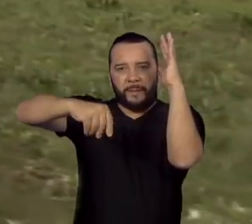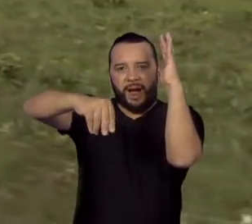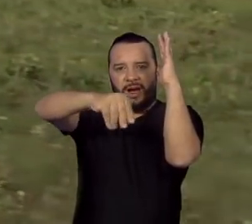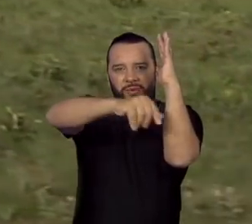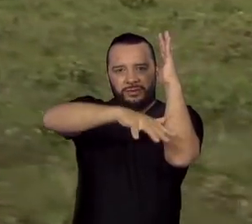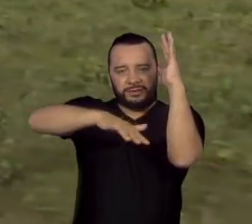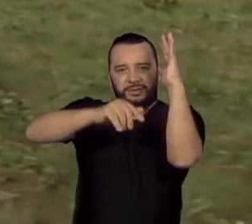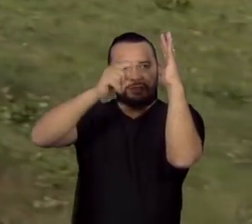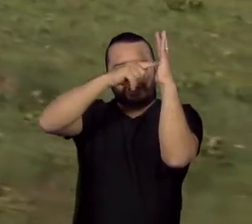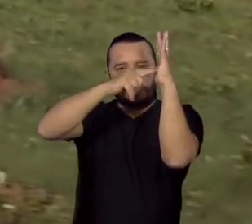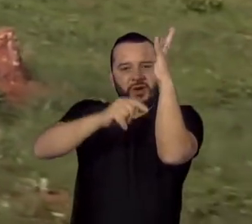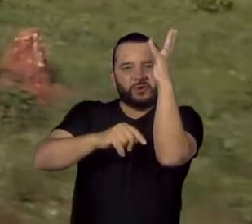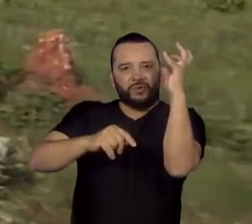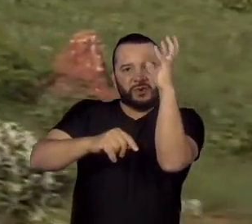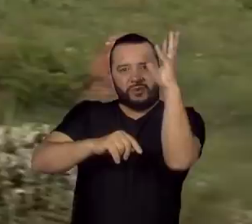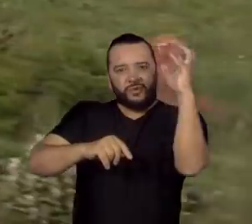protegidos